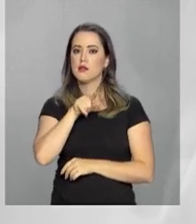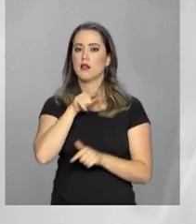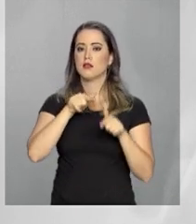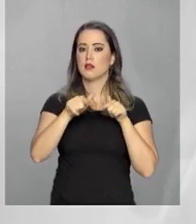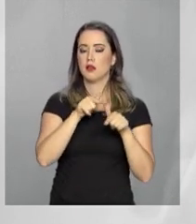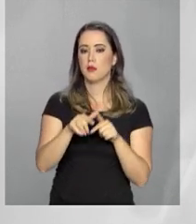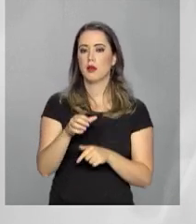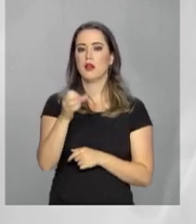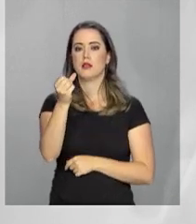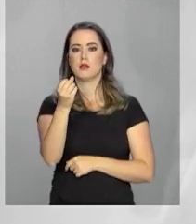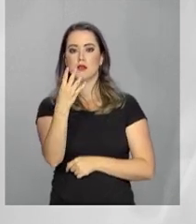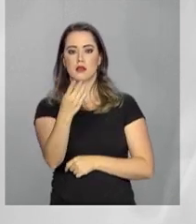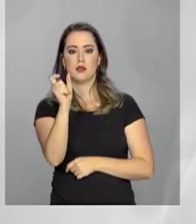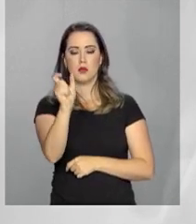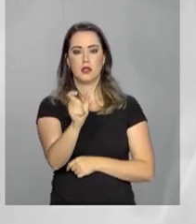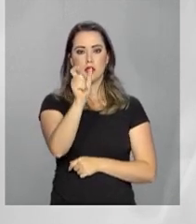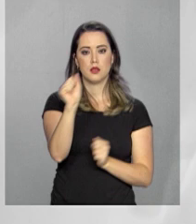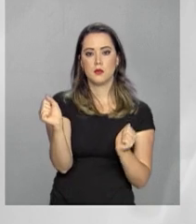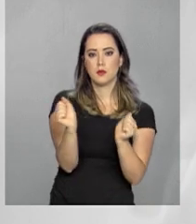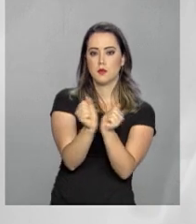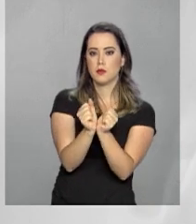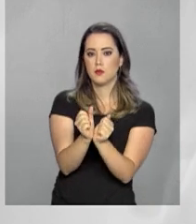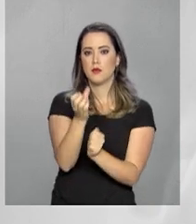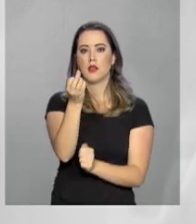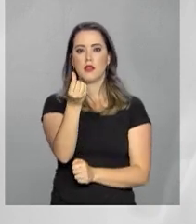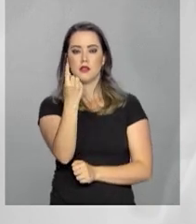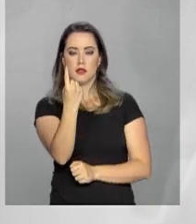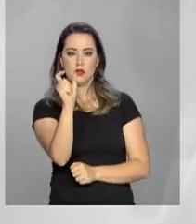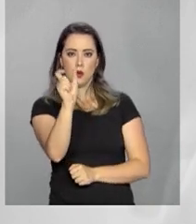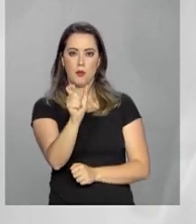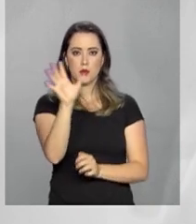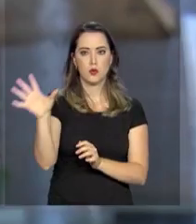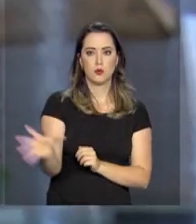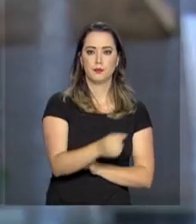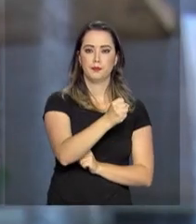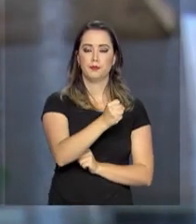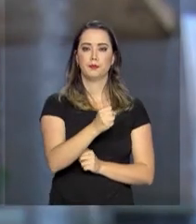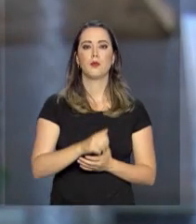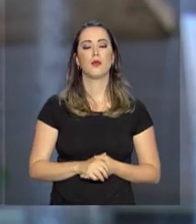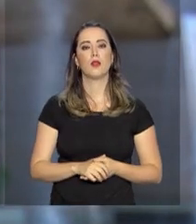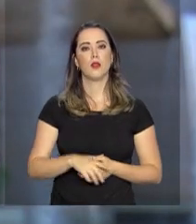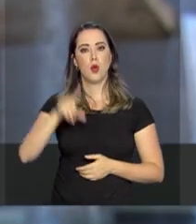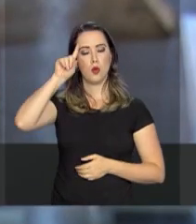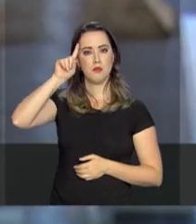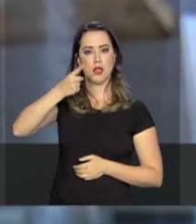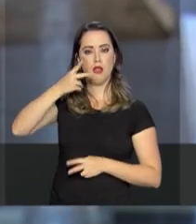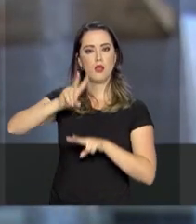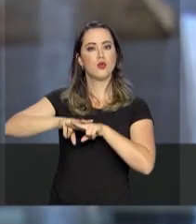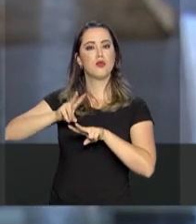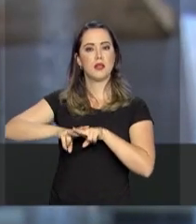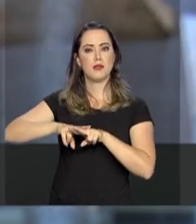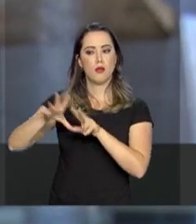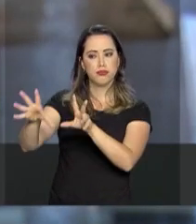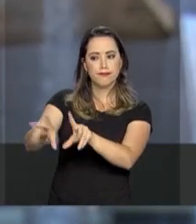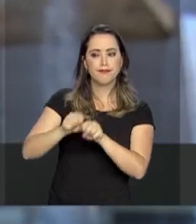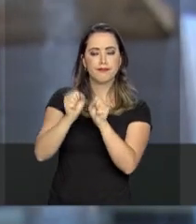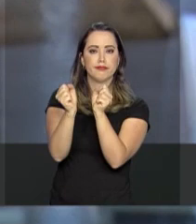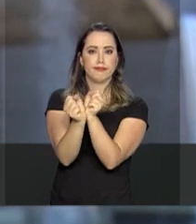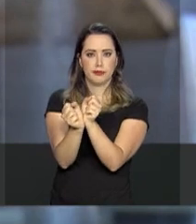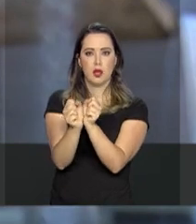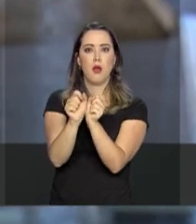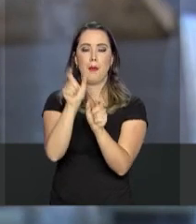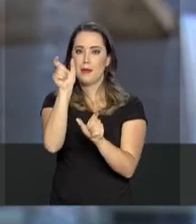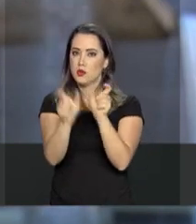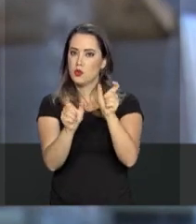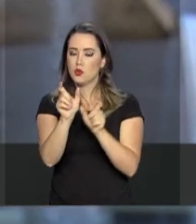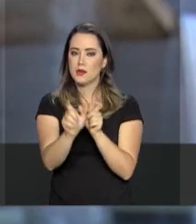643 pessoas foram presas e 61 adolescentes foram apreendidos. Os mandados de prisão foram contra autores de